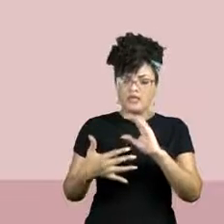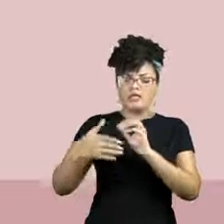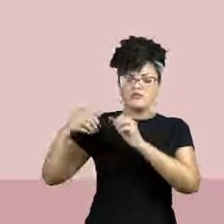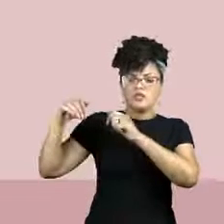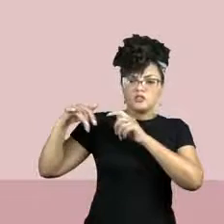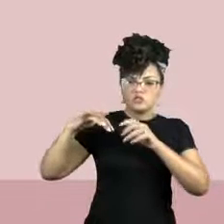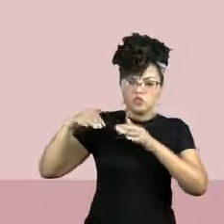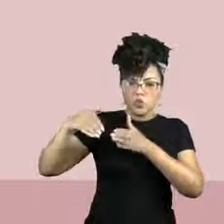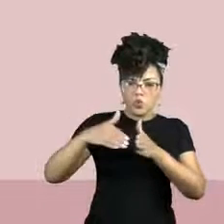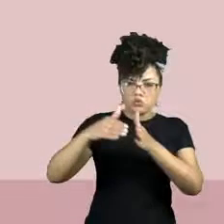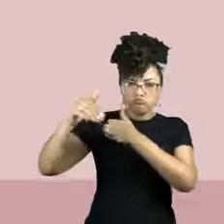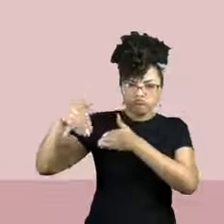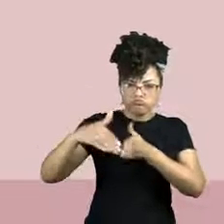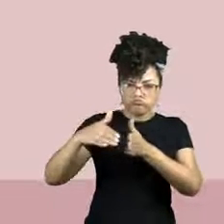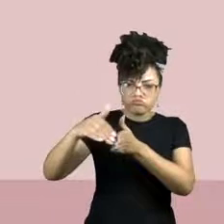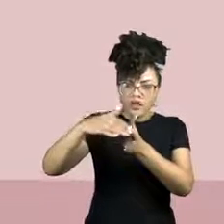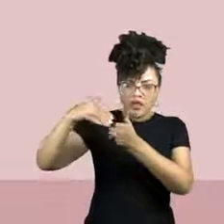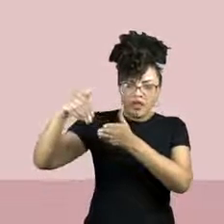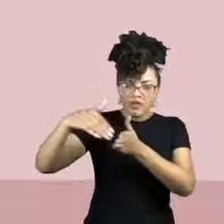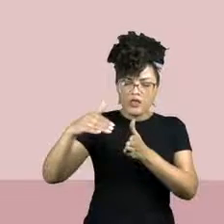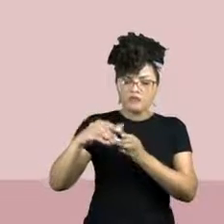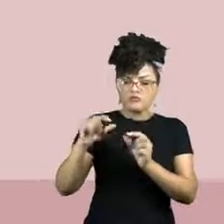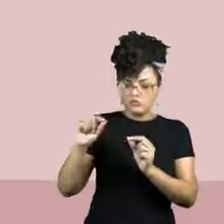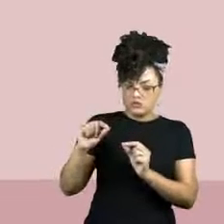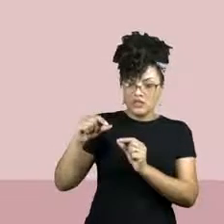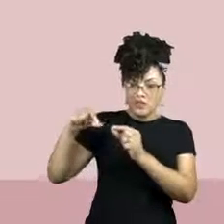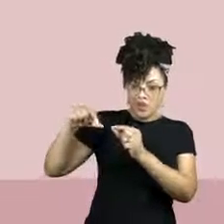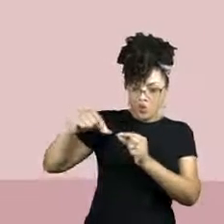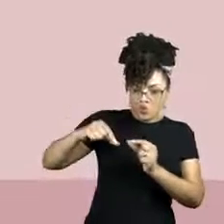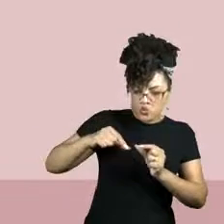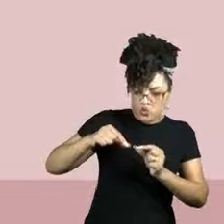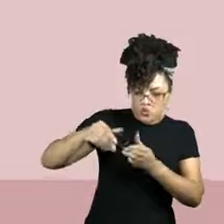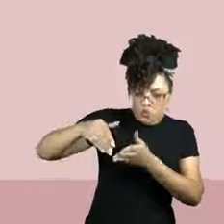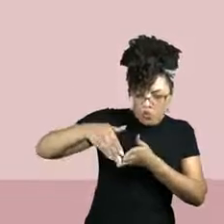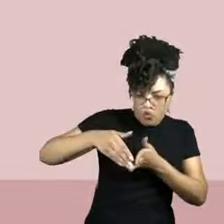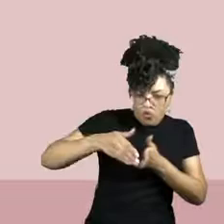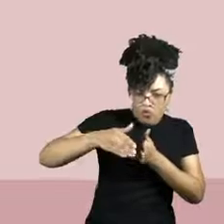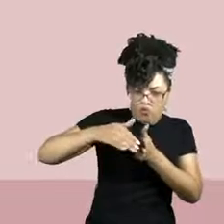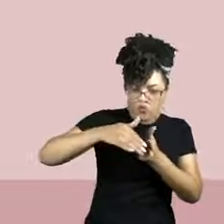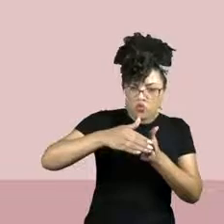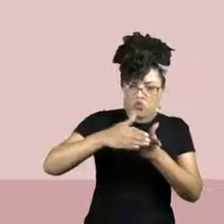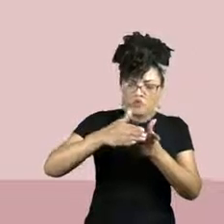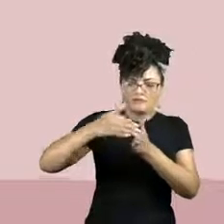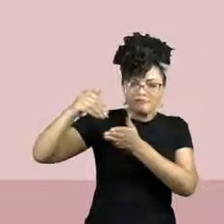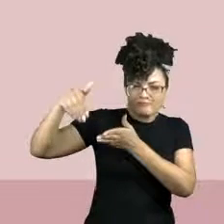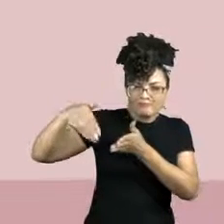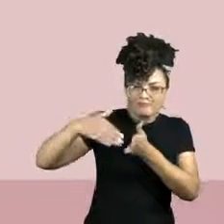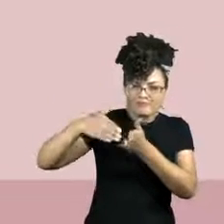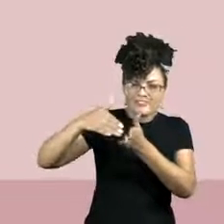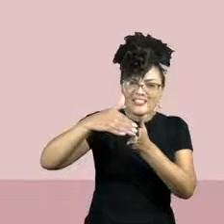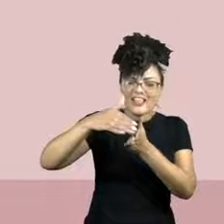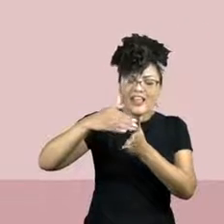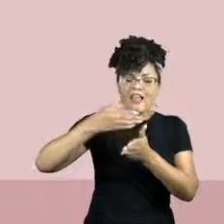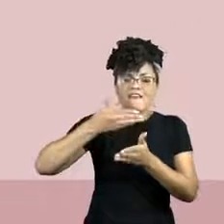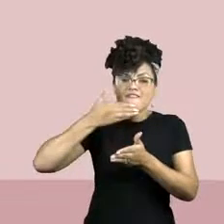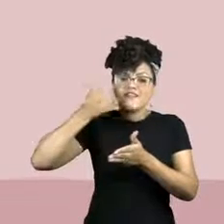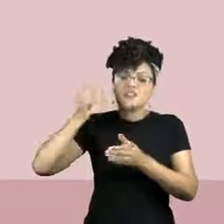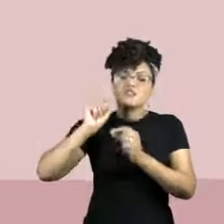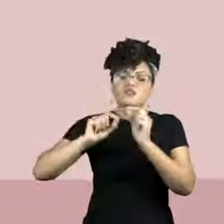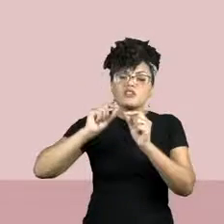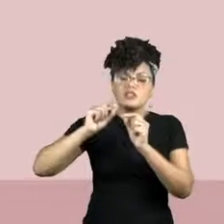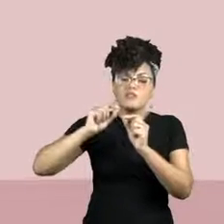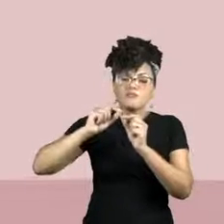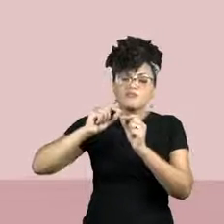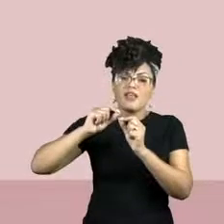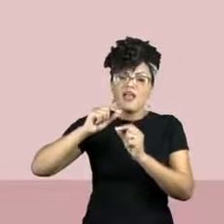essas fendas? São aberturas, são fissuras que se abrem na superfície do terreno e que facilitam, elas servem como um